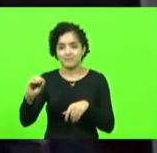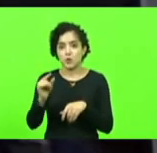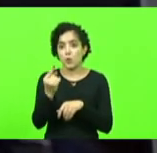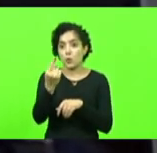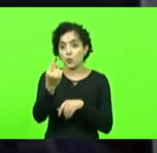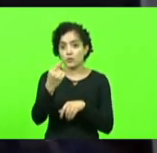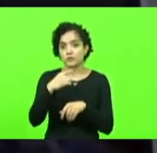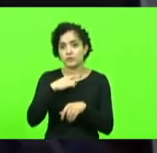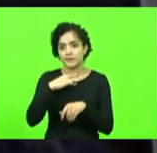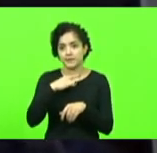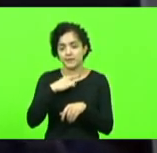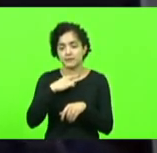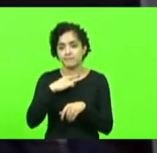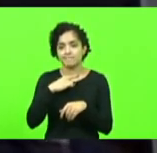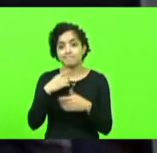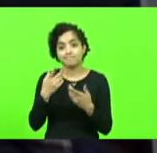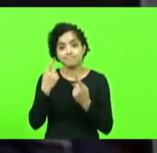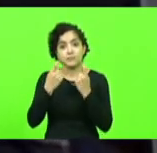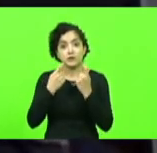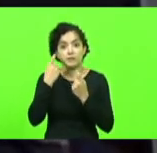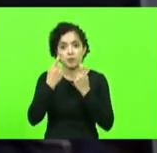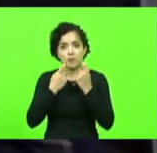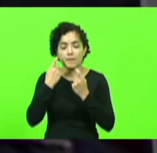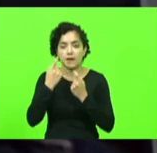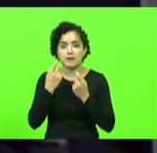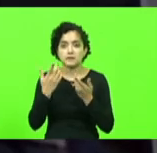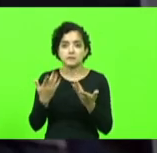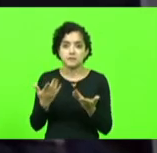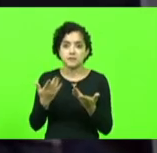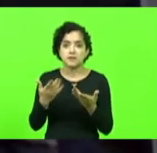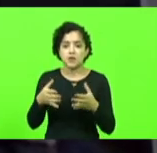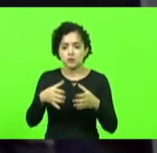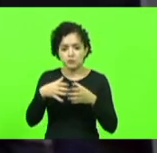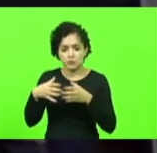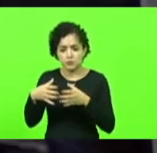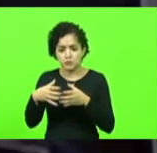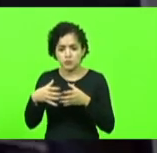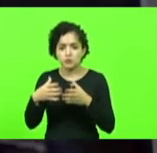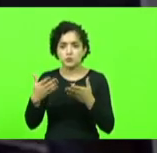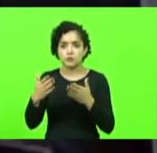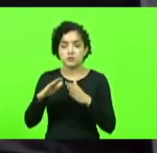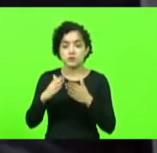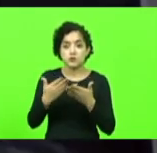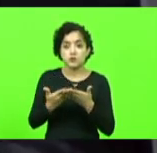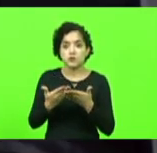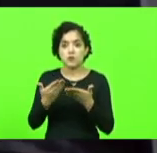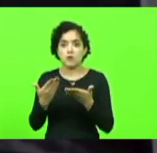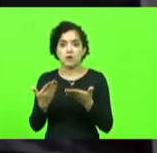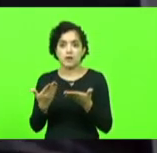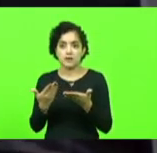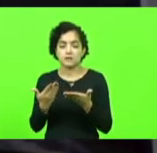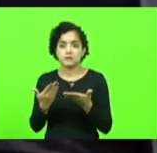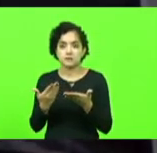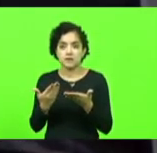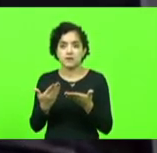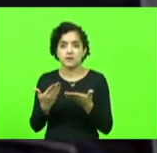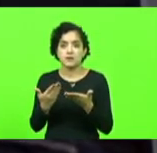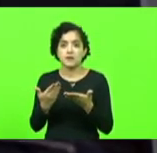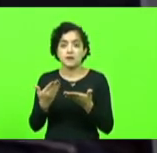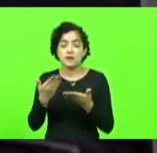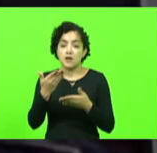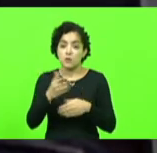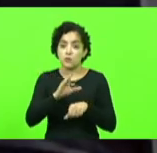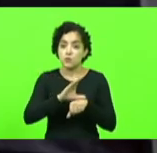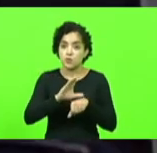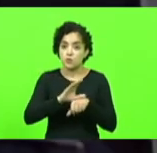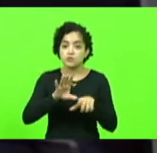preocupou, né? Como que as próprias instituições também não desconhecem que é um curso que forma esse profissional, né?